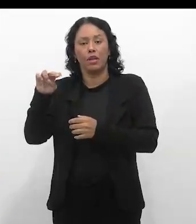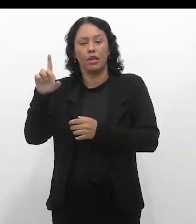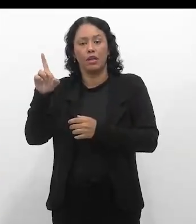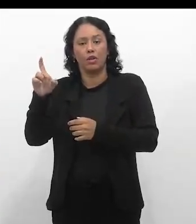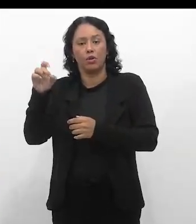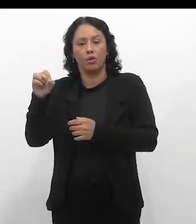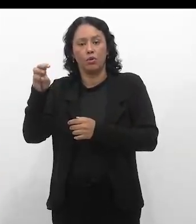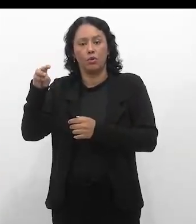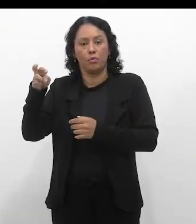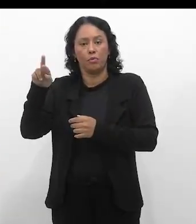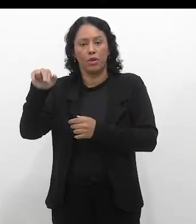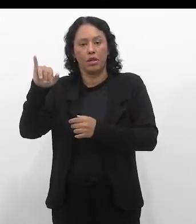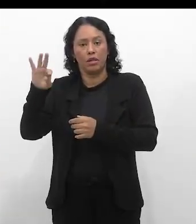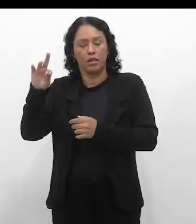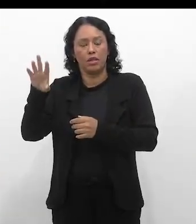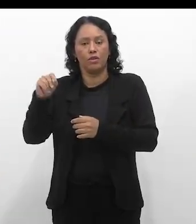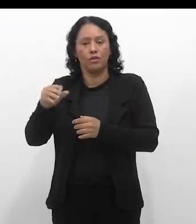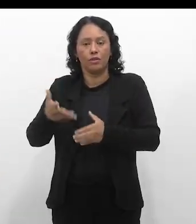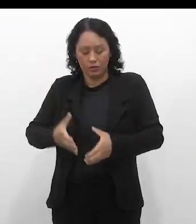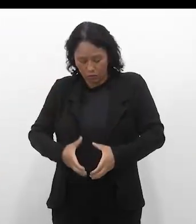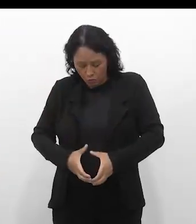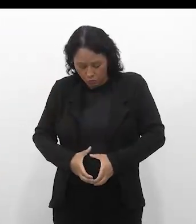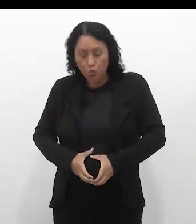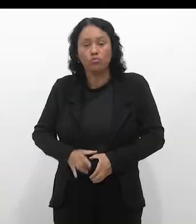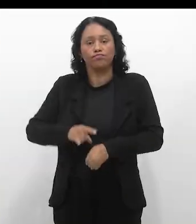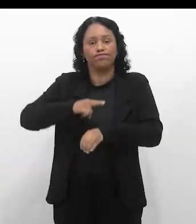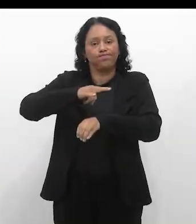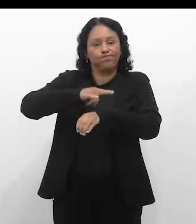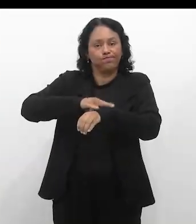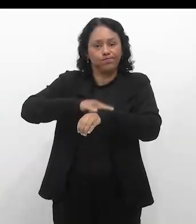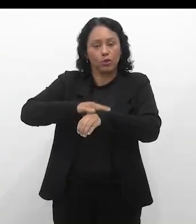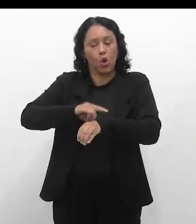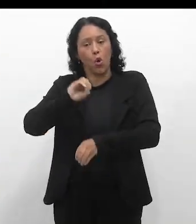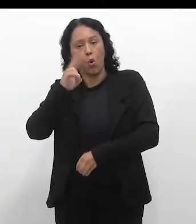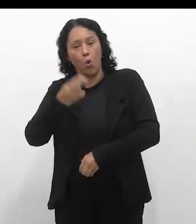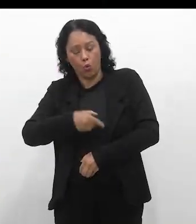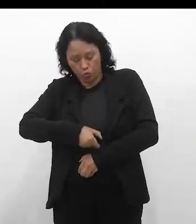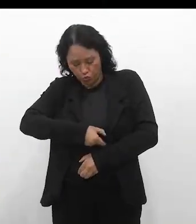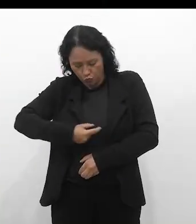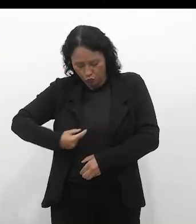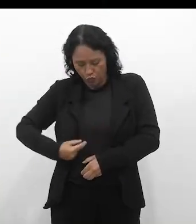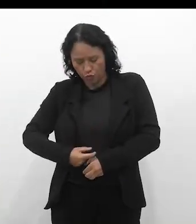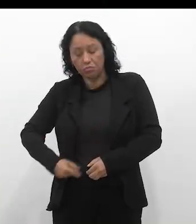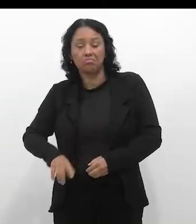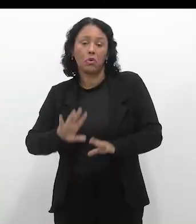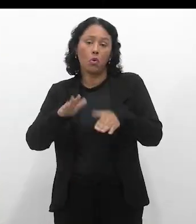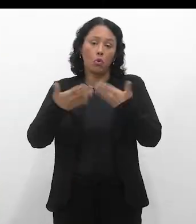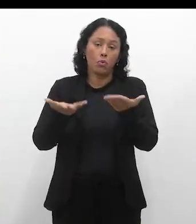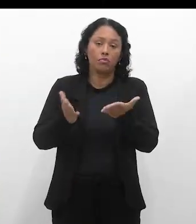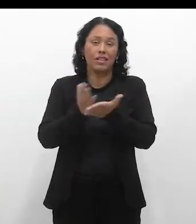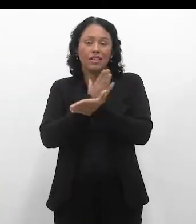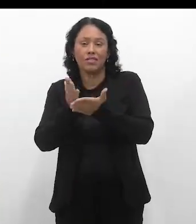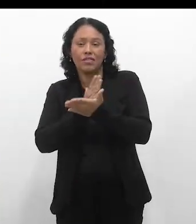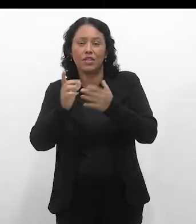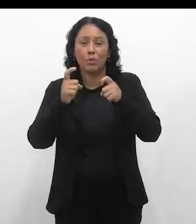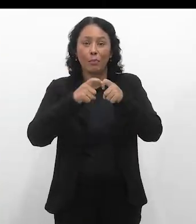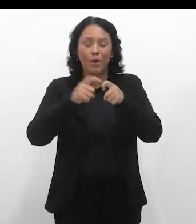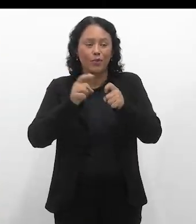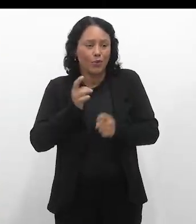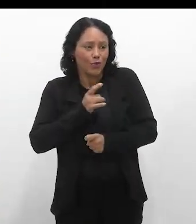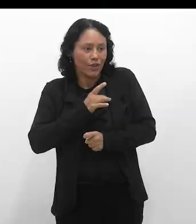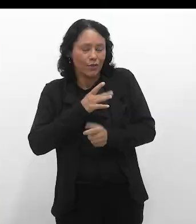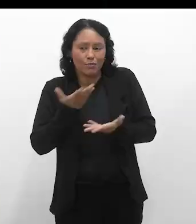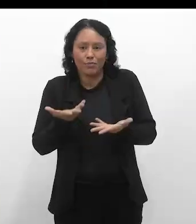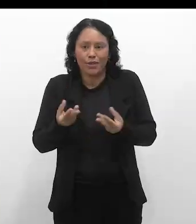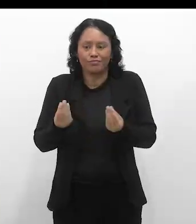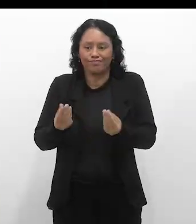pega o intestino, pega a bexiga, a primeira coisa que, ou às vezes o médico não habituado com a doença, cria um temor para a paciente